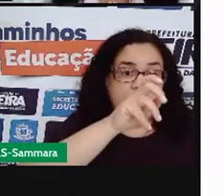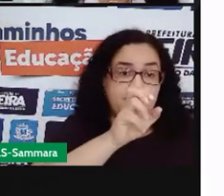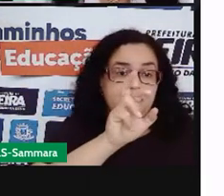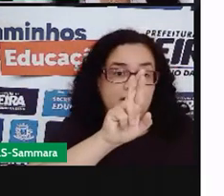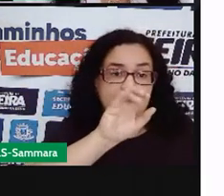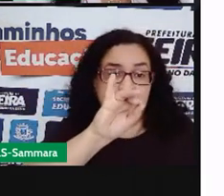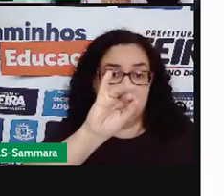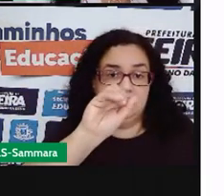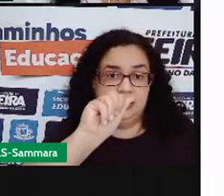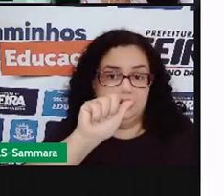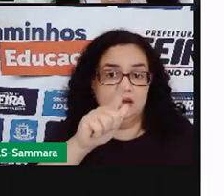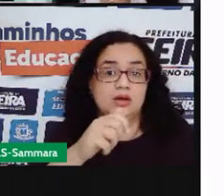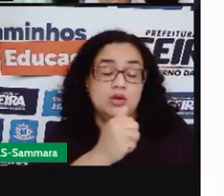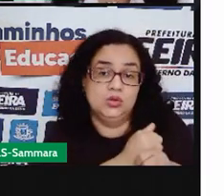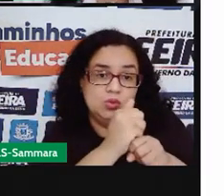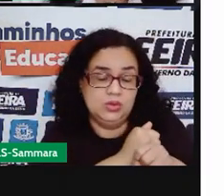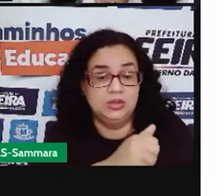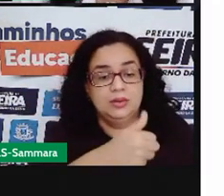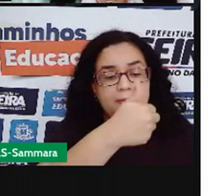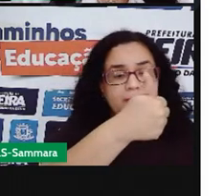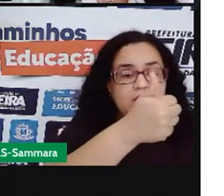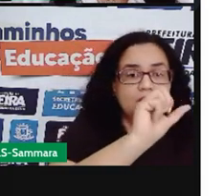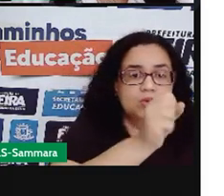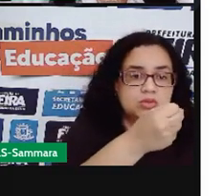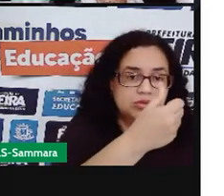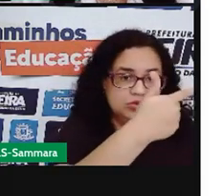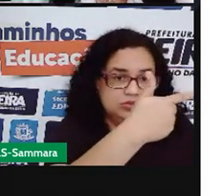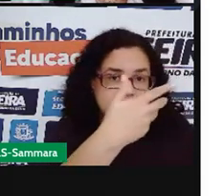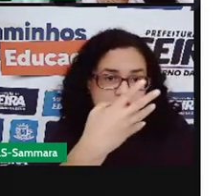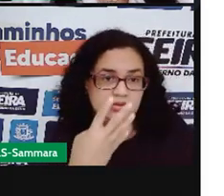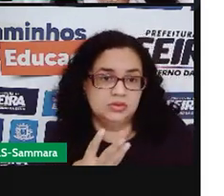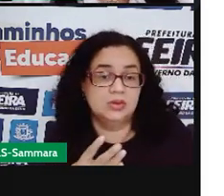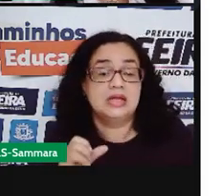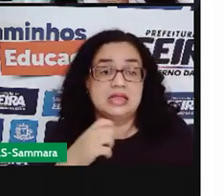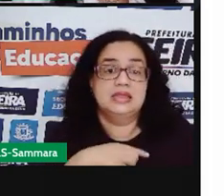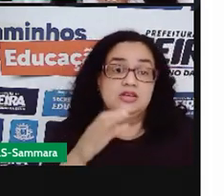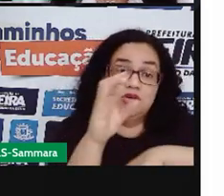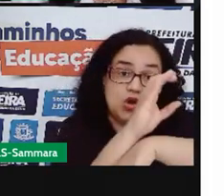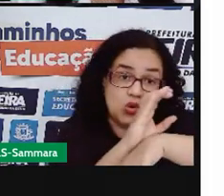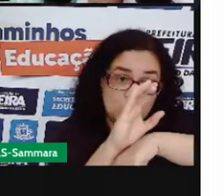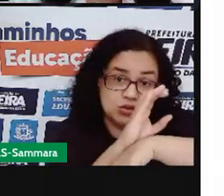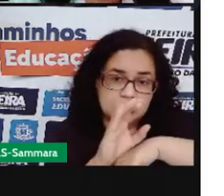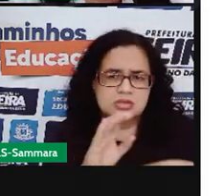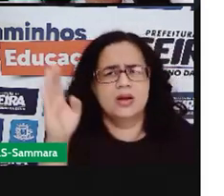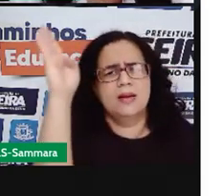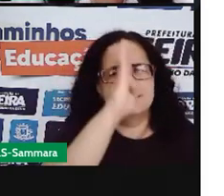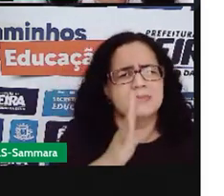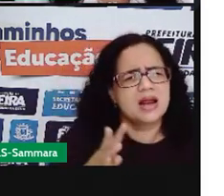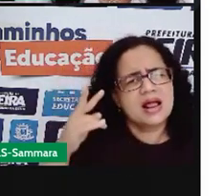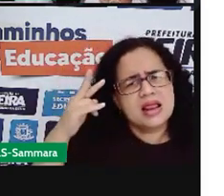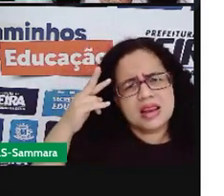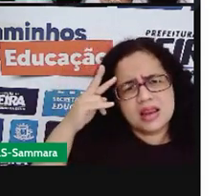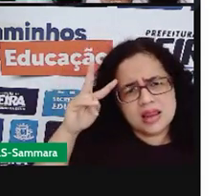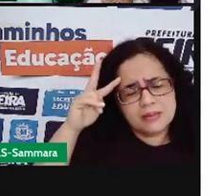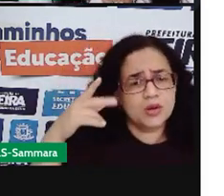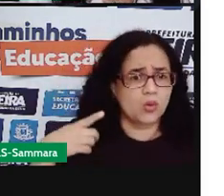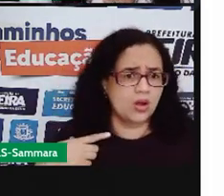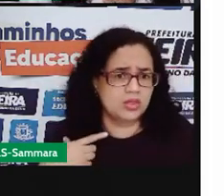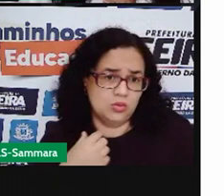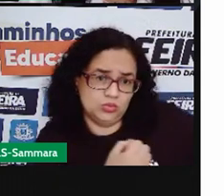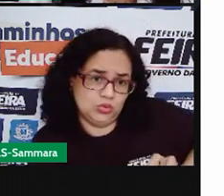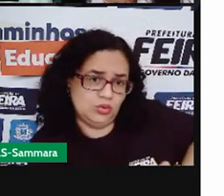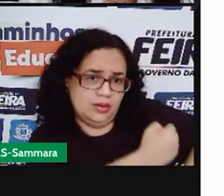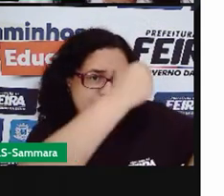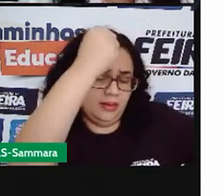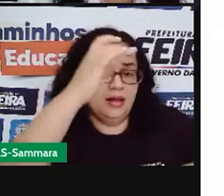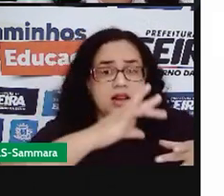em 1824, teve a Constituição Brasileira. Você lembra de quando Dom Pedro proclamou